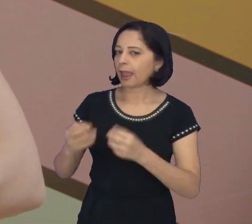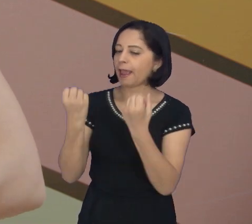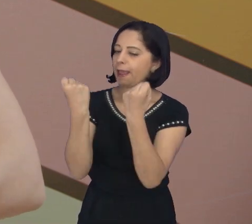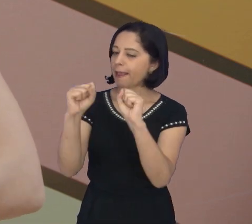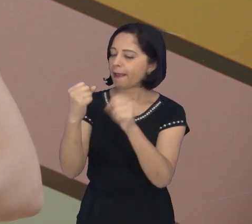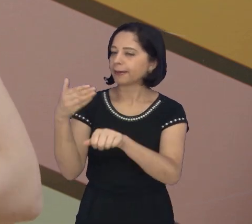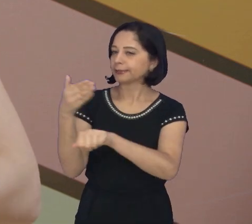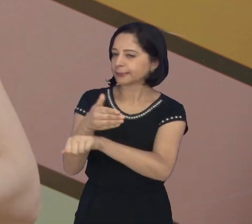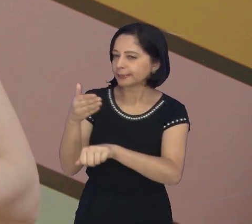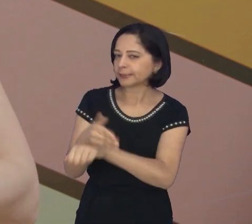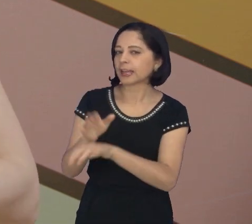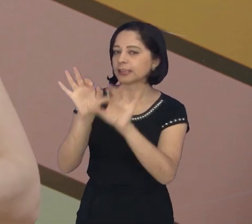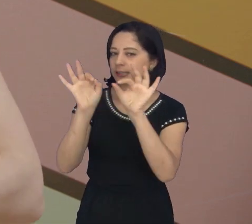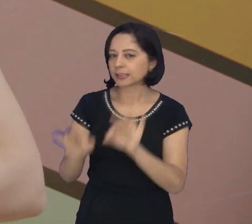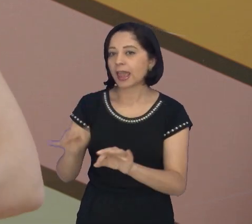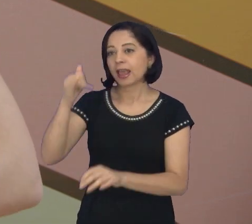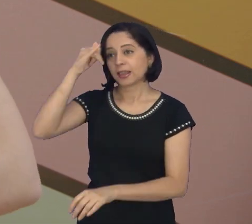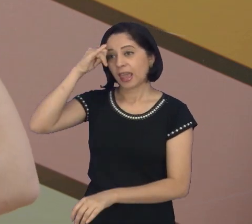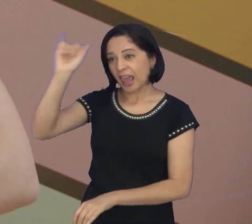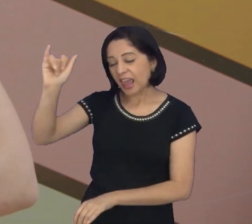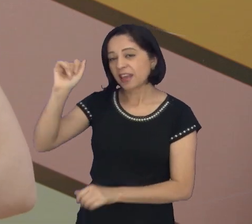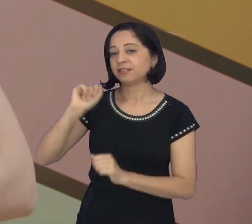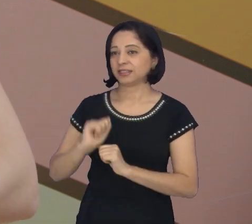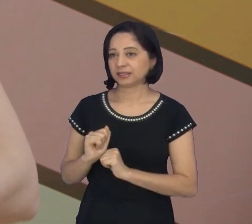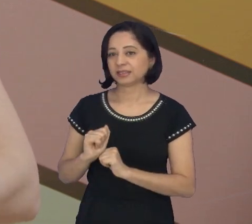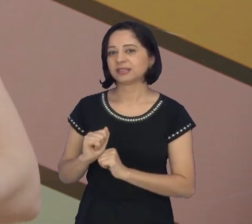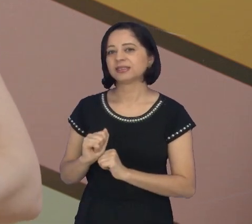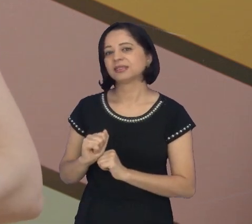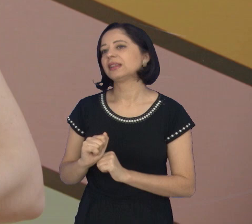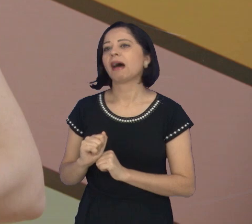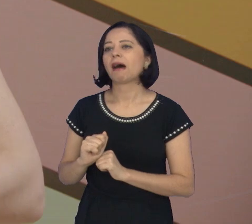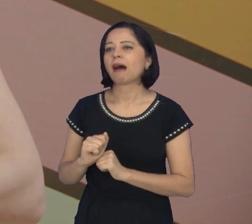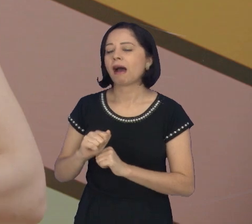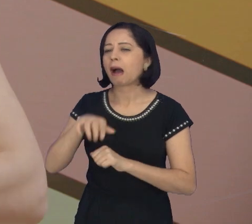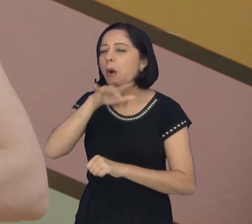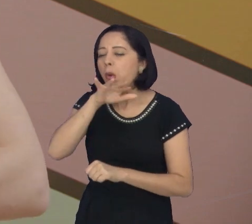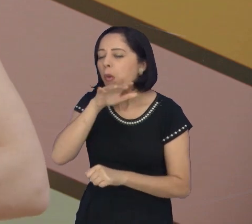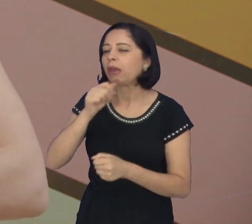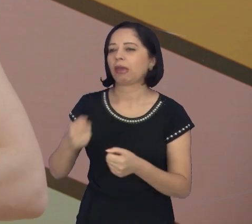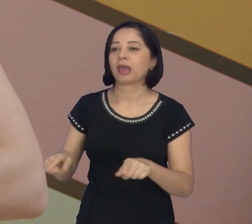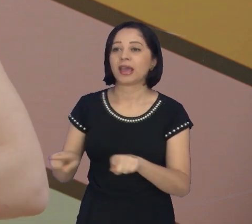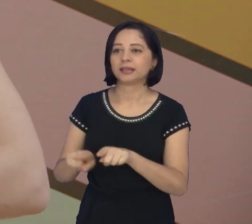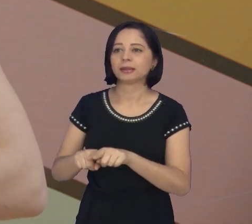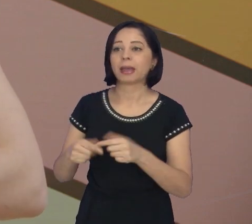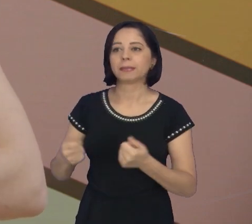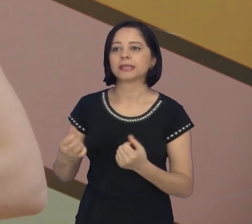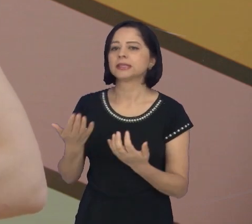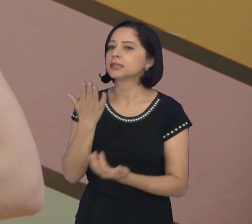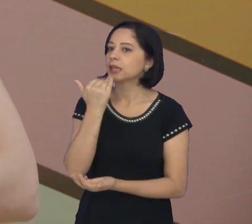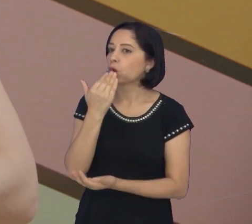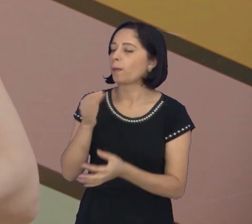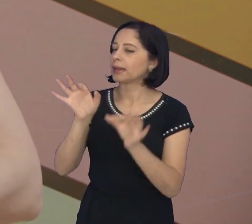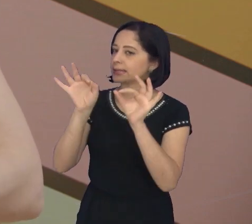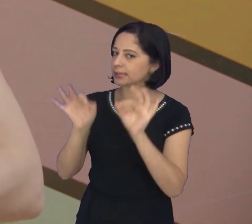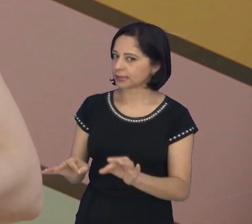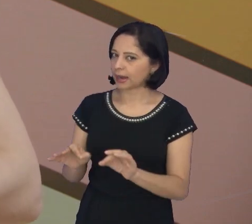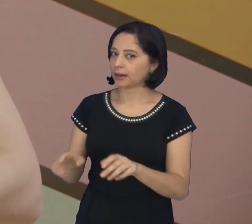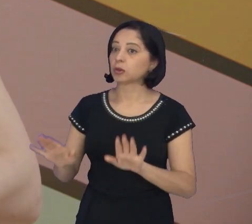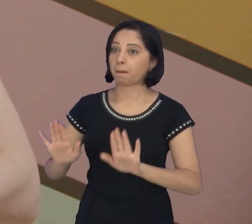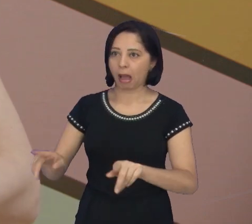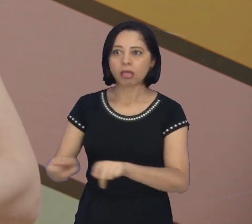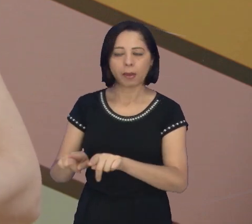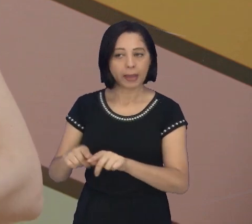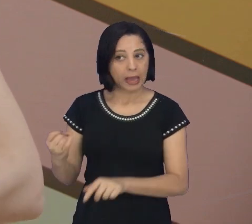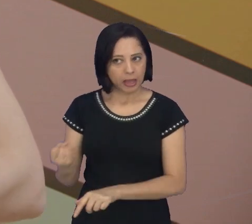físicas regulares, evitar hábitos nocivos, uma dieta adequada, mas também não esquecer do cuidado médico. Sim.